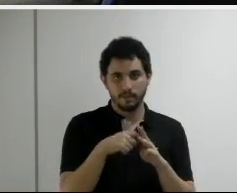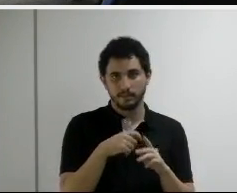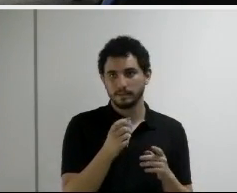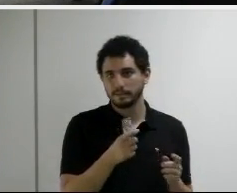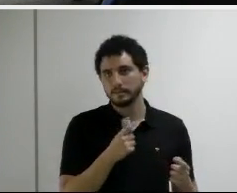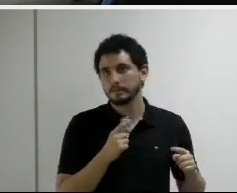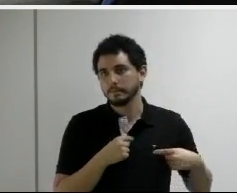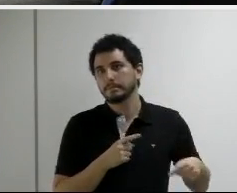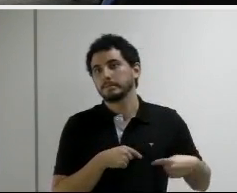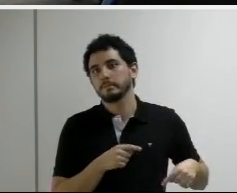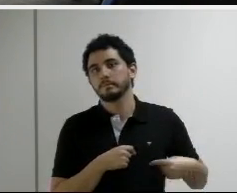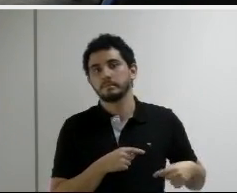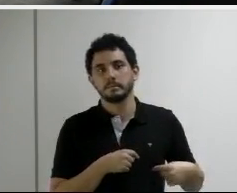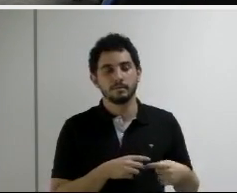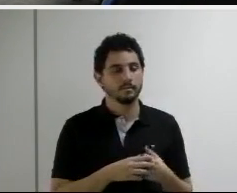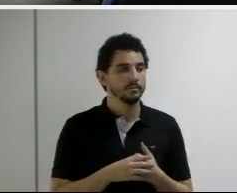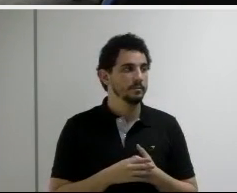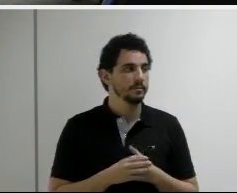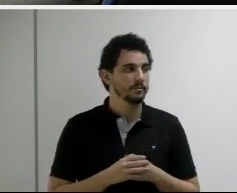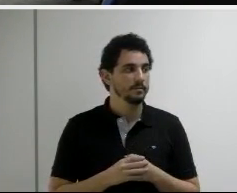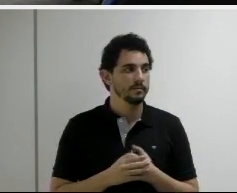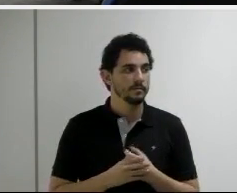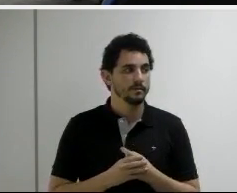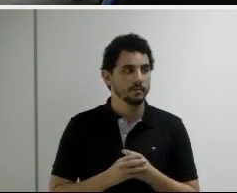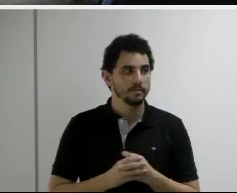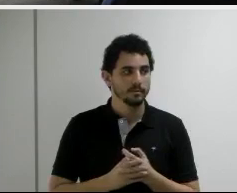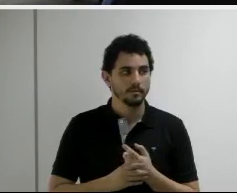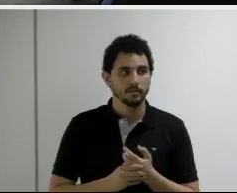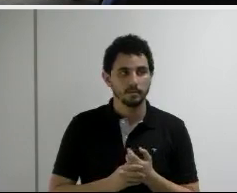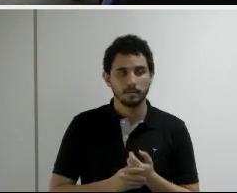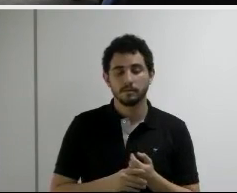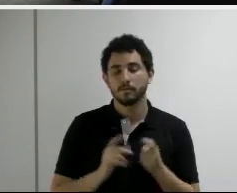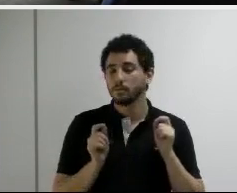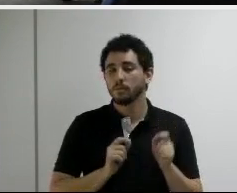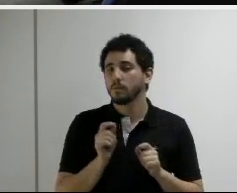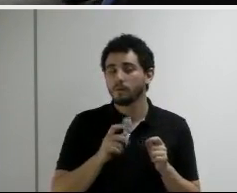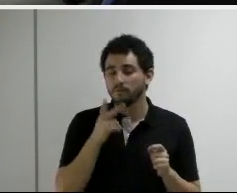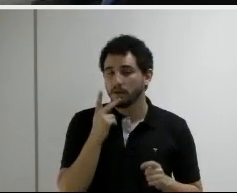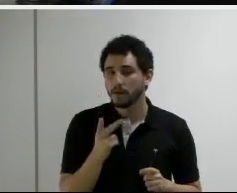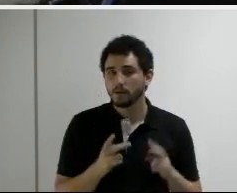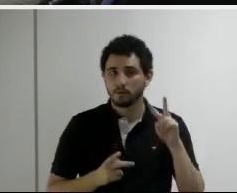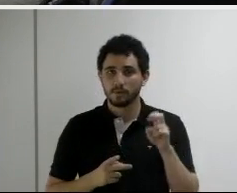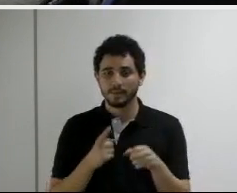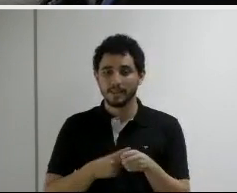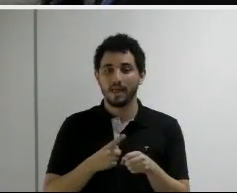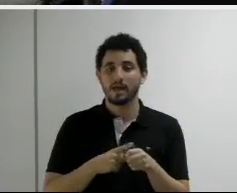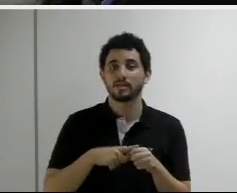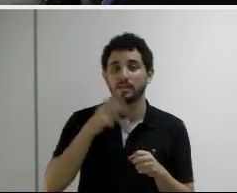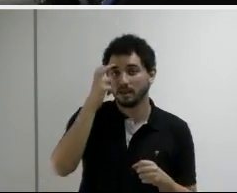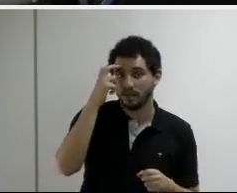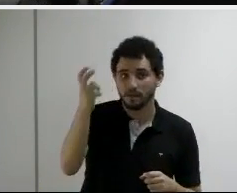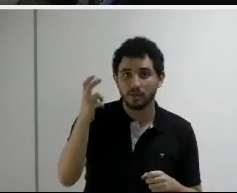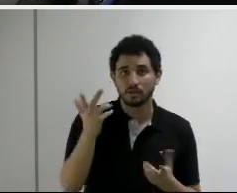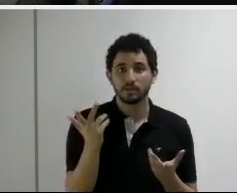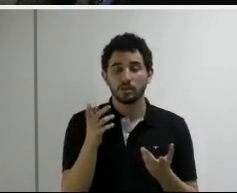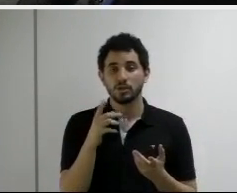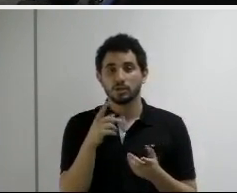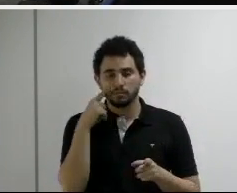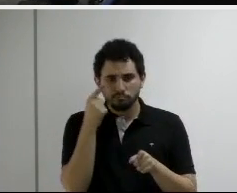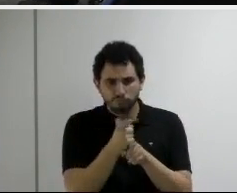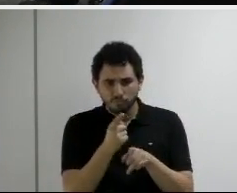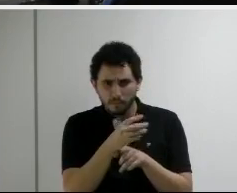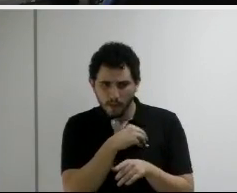abandona, né? Senão que a tecnologia, por sinal, funciona muito bem nesse aspecto. Agora, o que nós estamos falando? Nós estamos falando falando de cidades inteligentes, nós estamos falando de diagnóstico médico